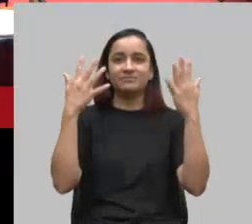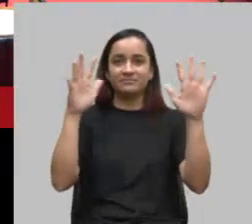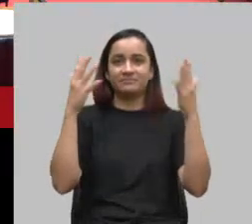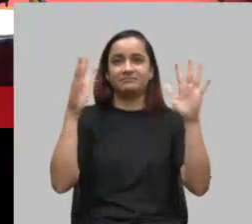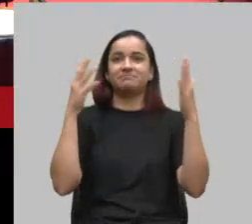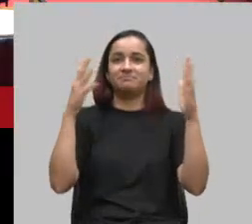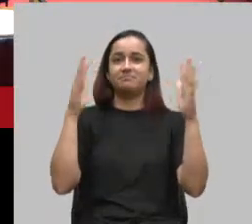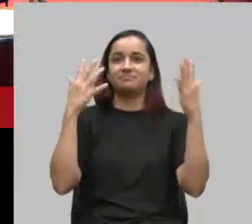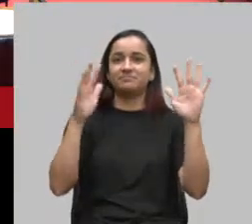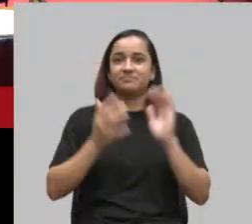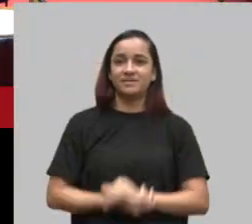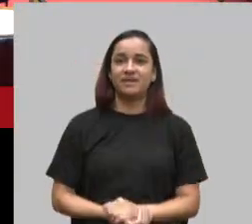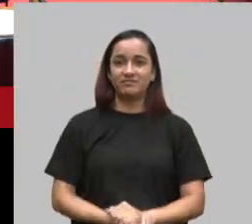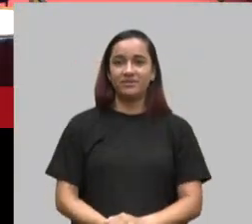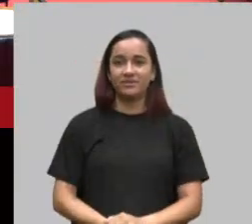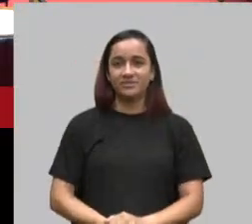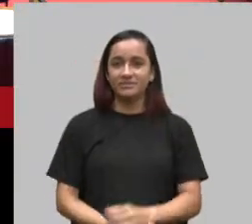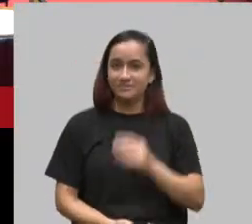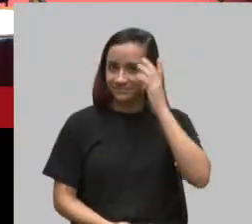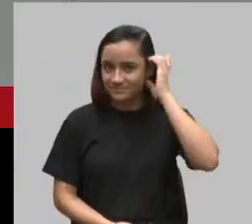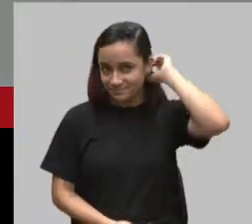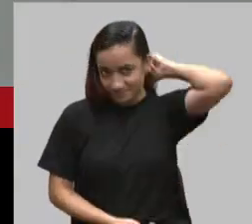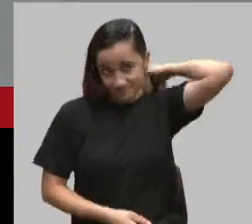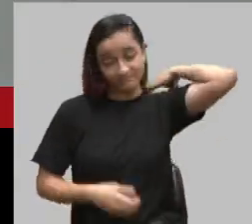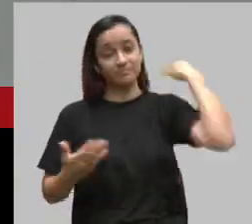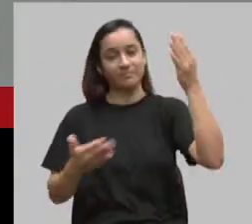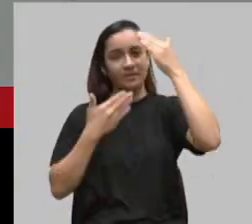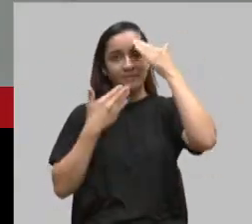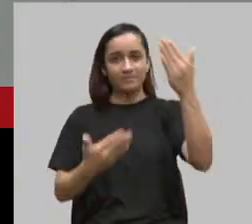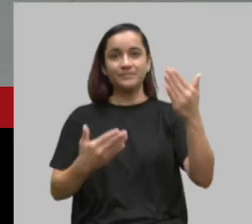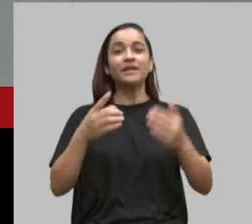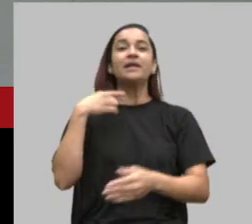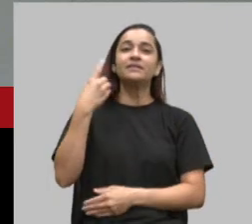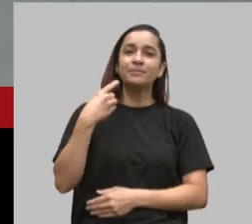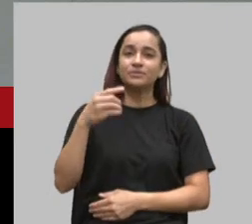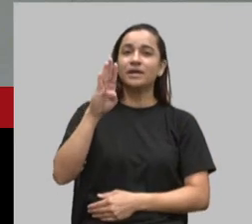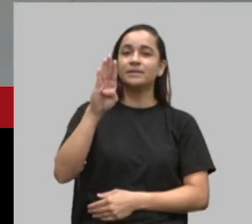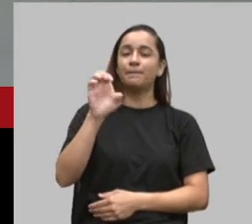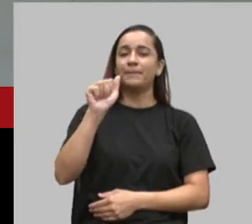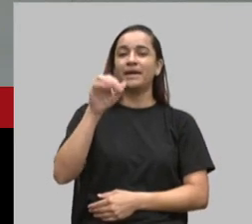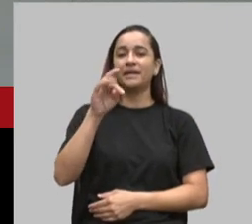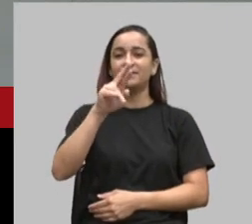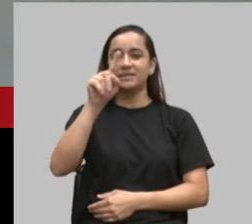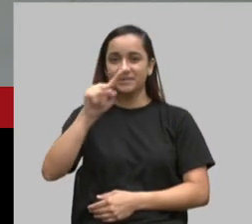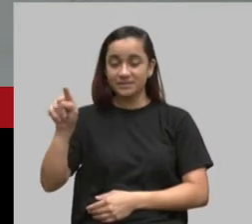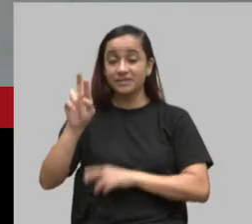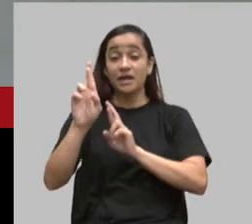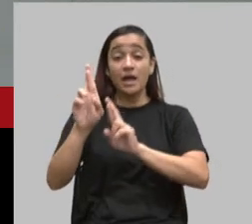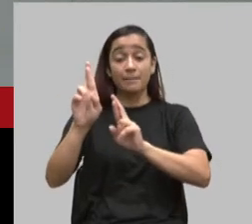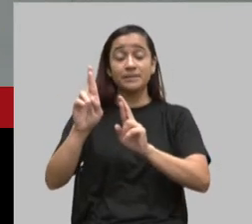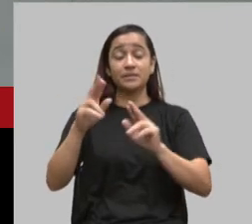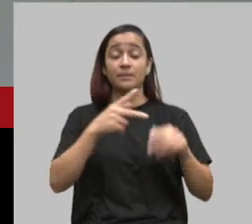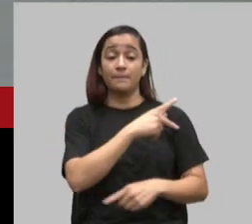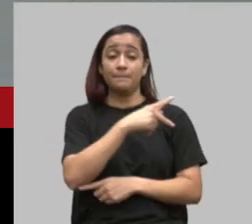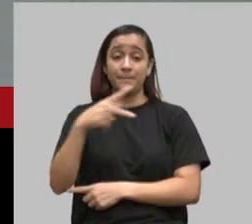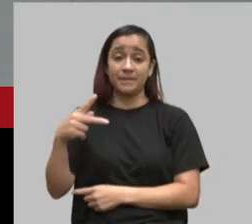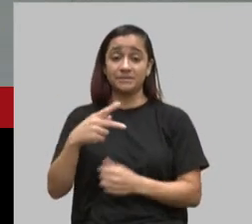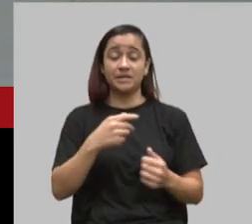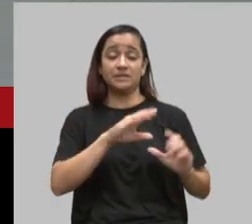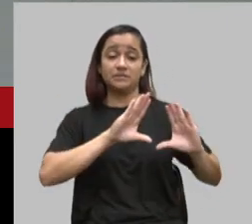política e agora a deputada Beatriz Serqueira vai falar representando o presidente da Assembleia Presidente e deputado